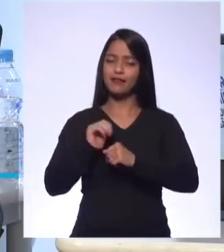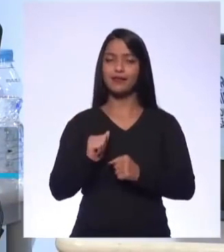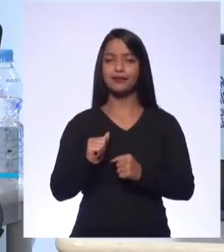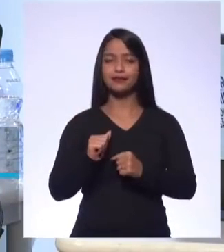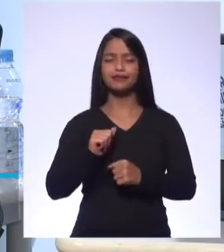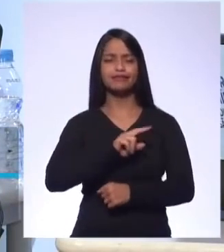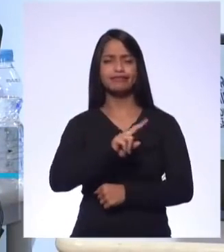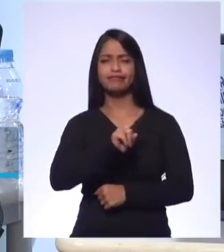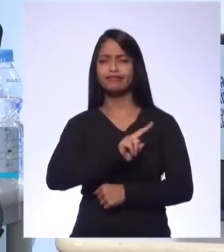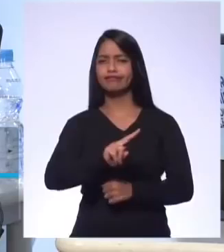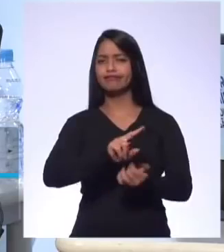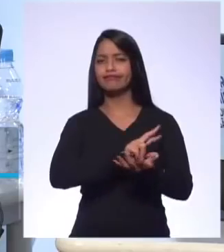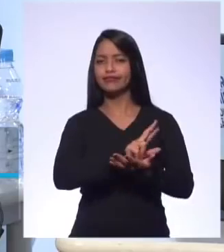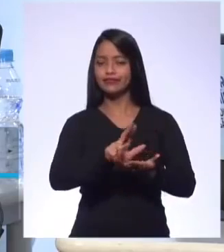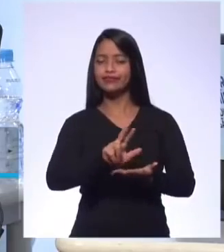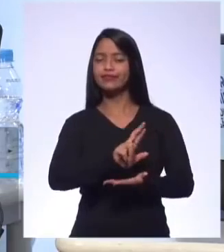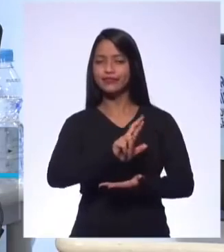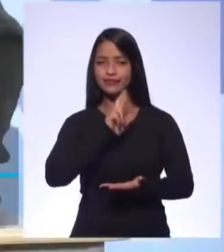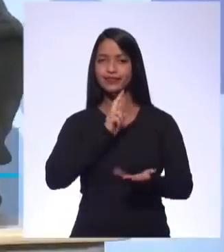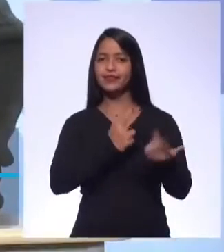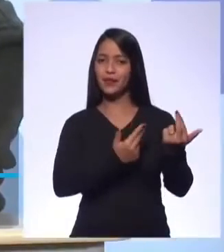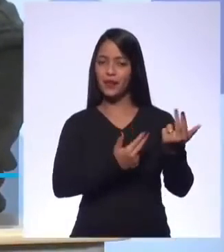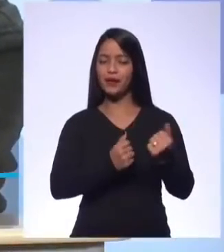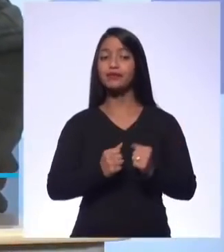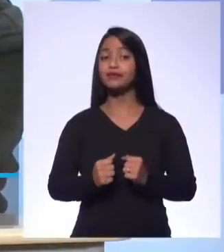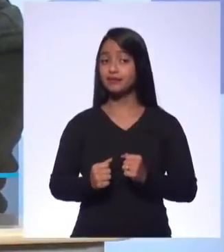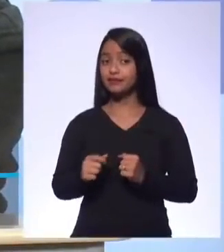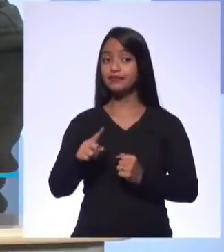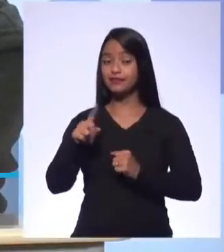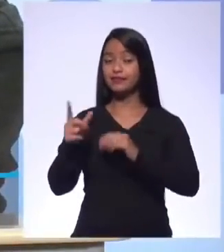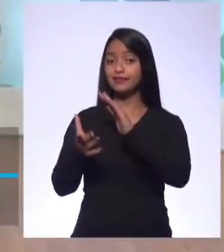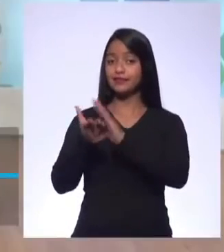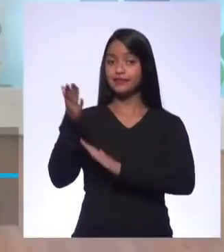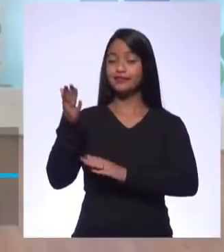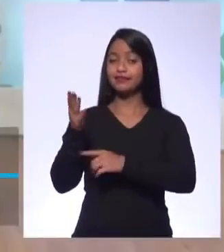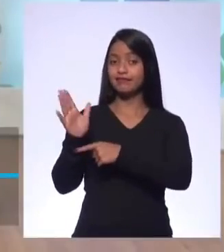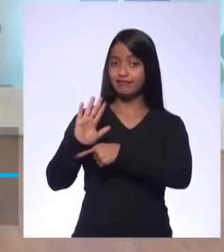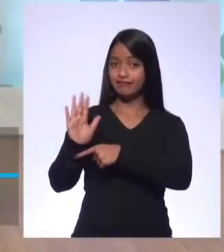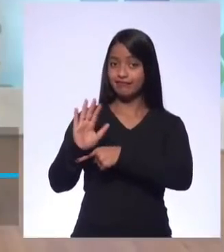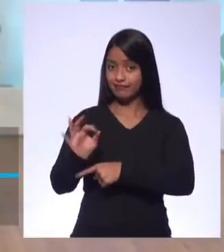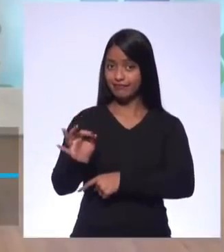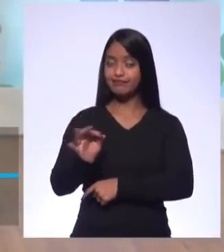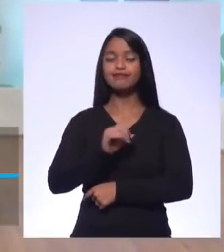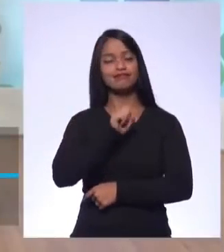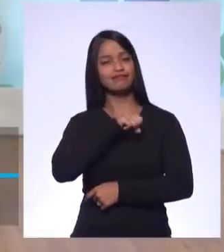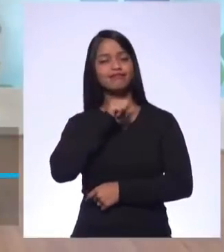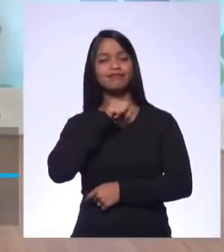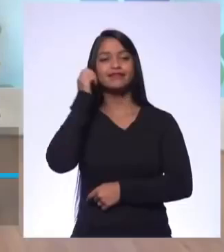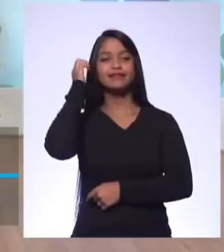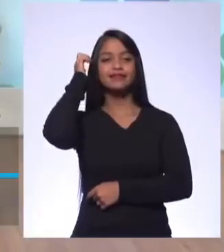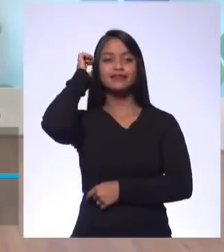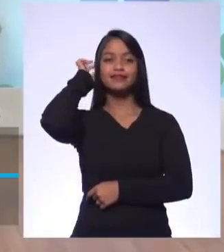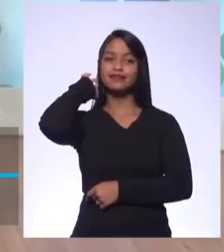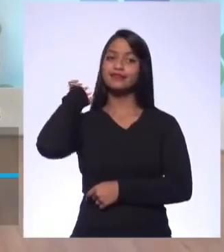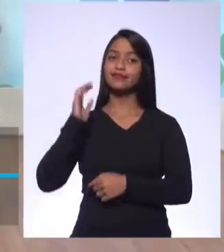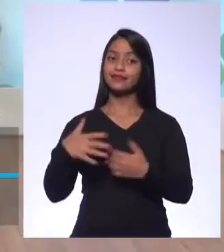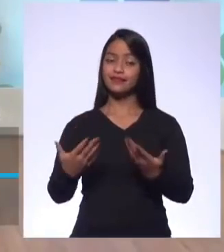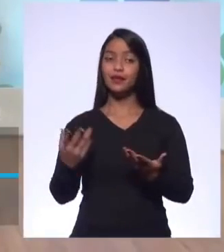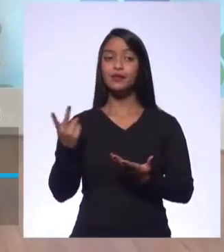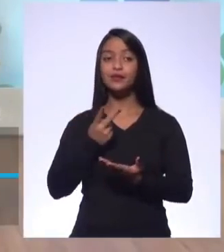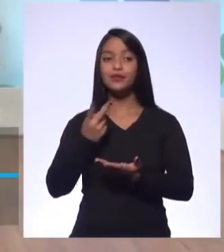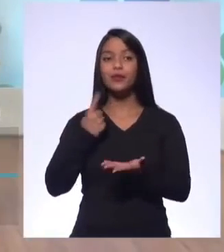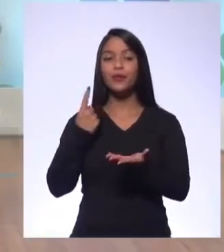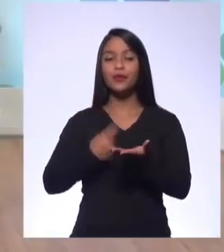Luandra, Murilo, e aí vai. Colar no cinema, né? Colar no cinema. Bora colar no cinema? Então, assistirem a um filme,